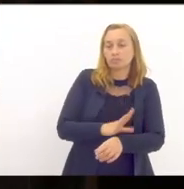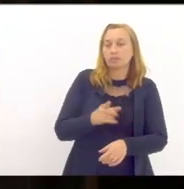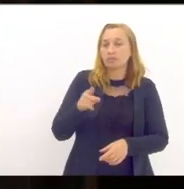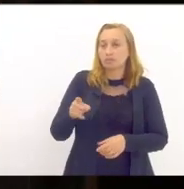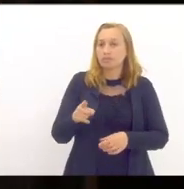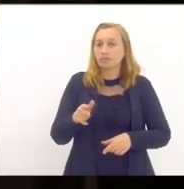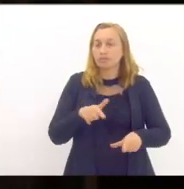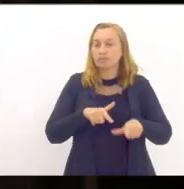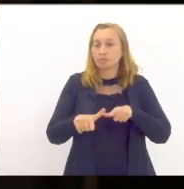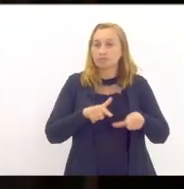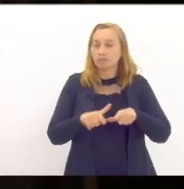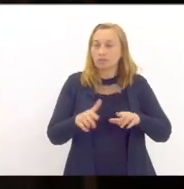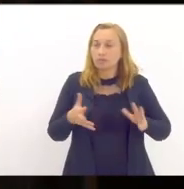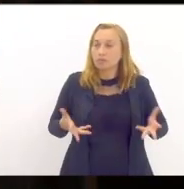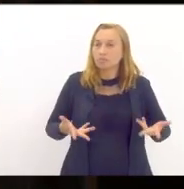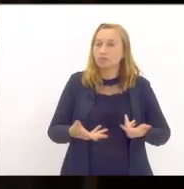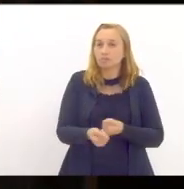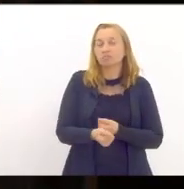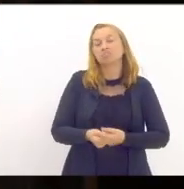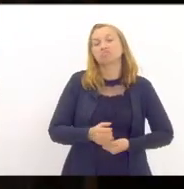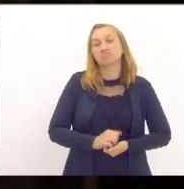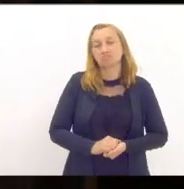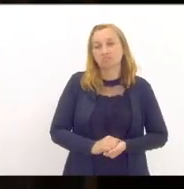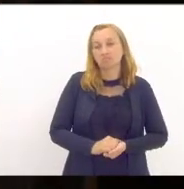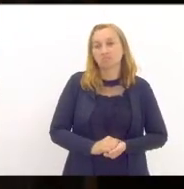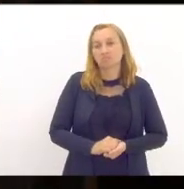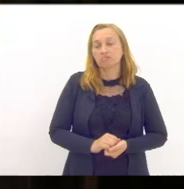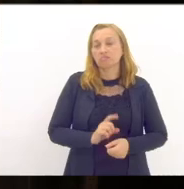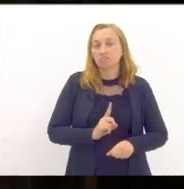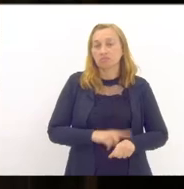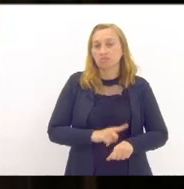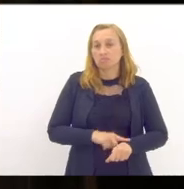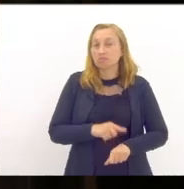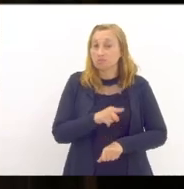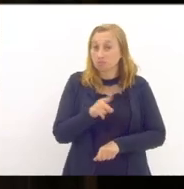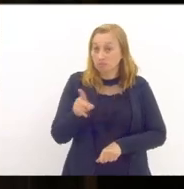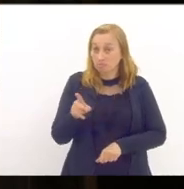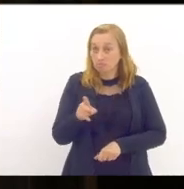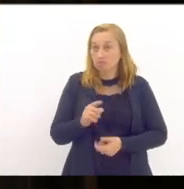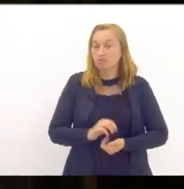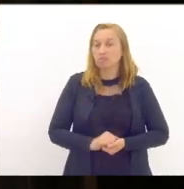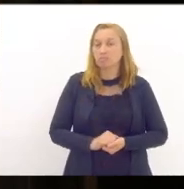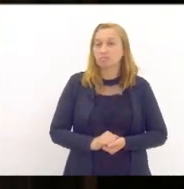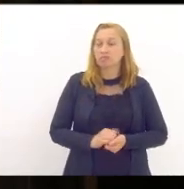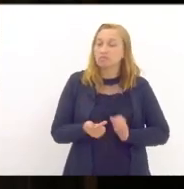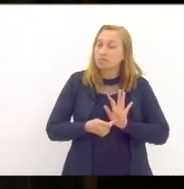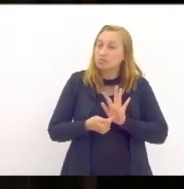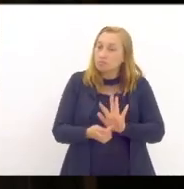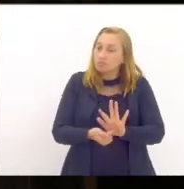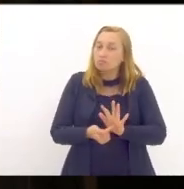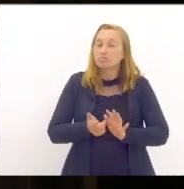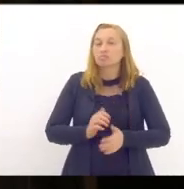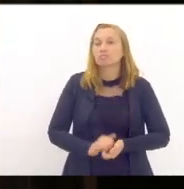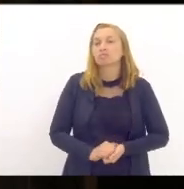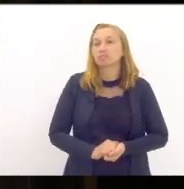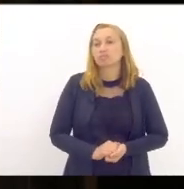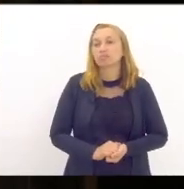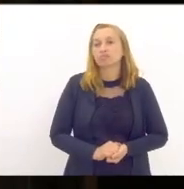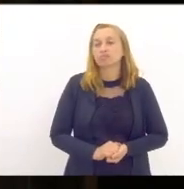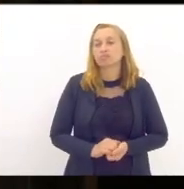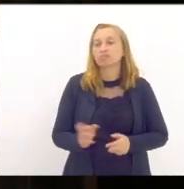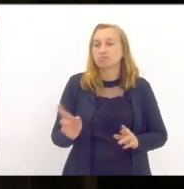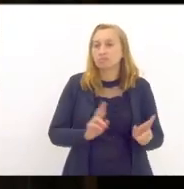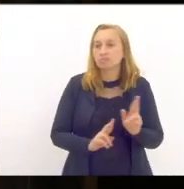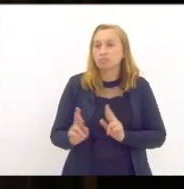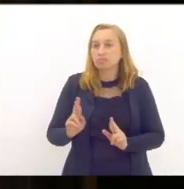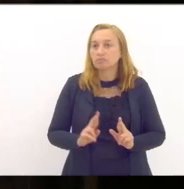um serviço extraordinário, no momento que vocês mostraram a relação